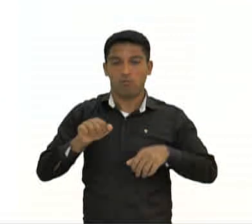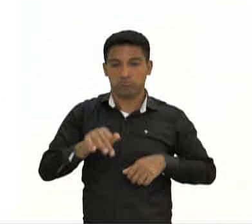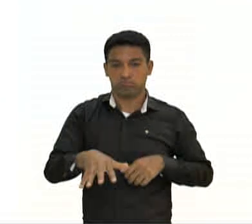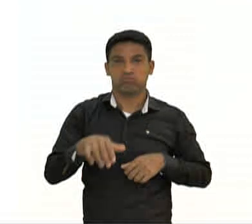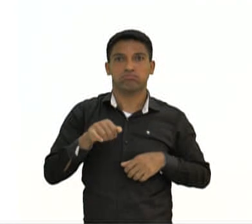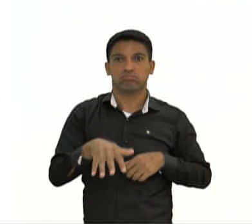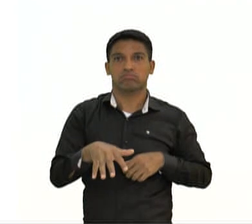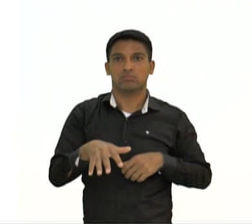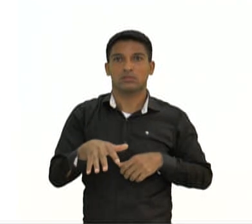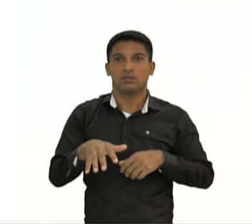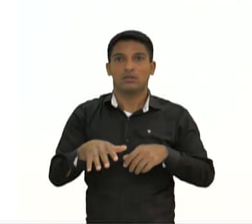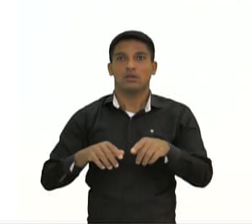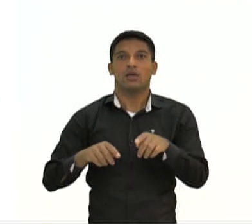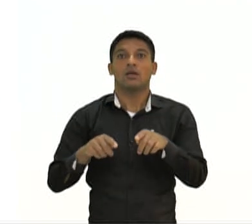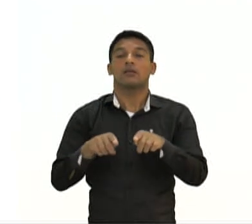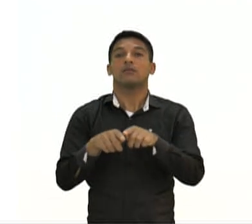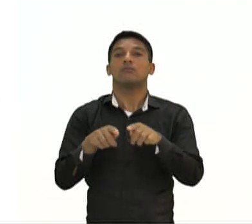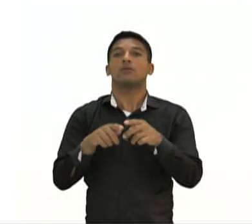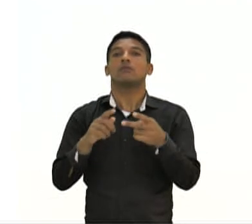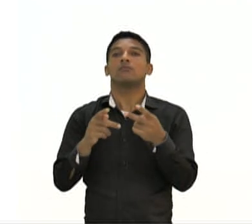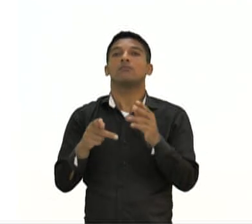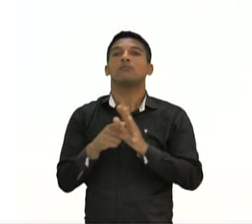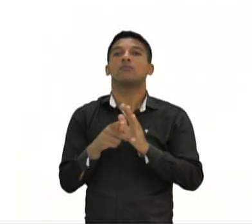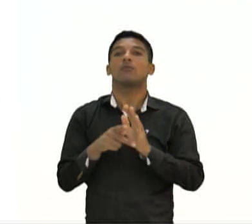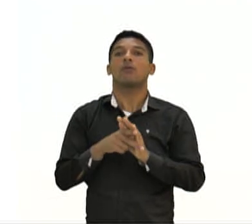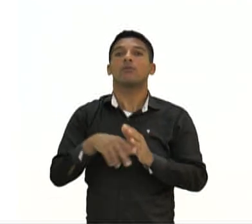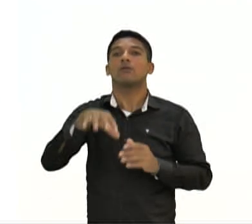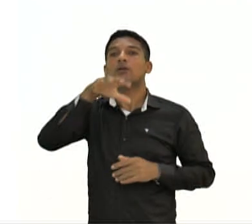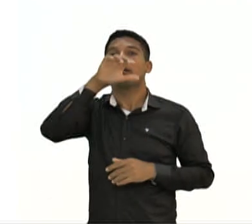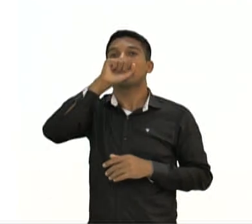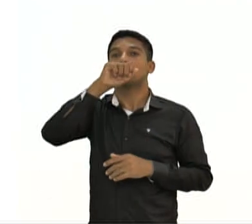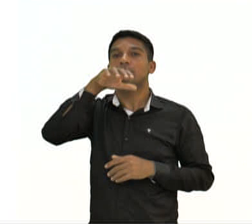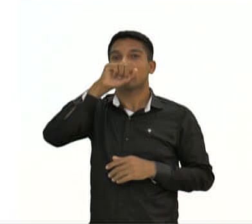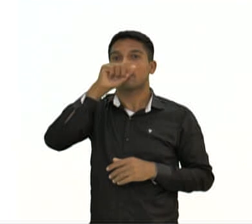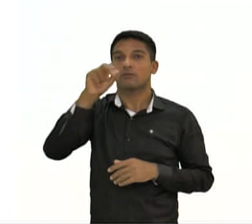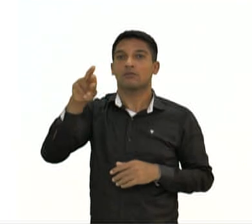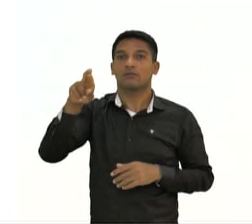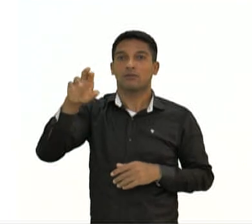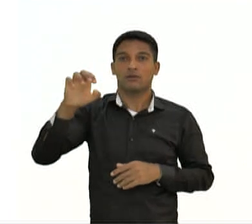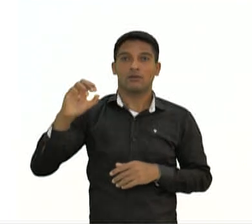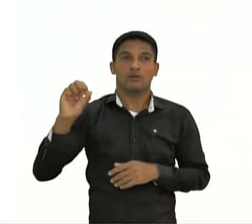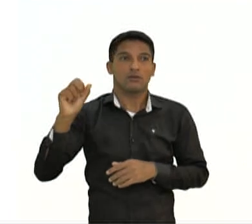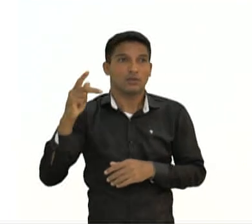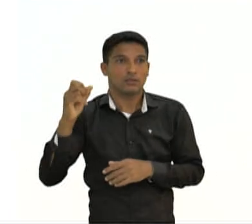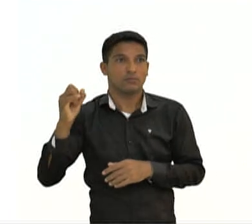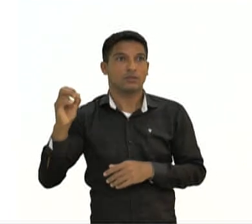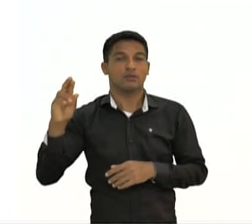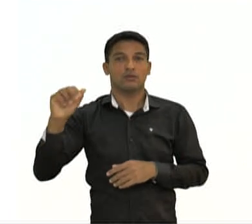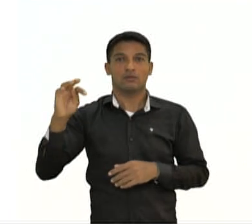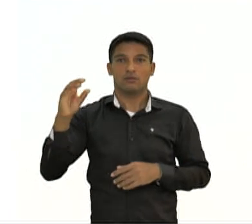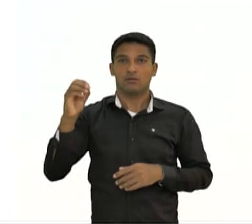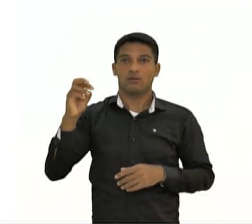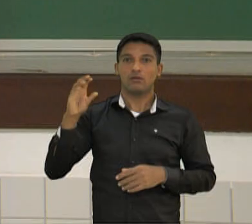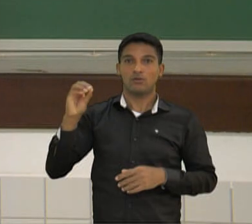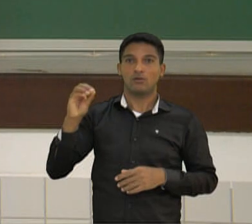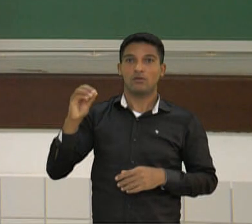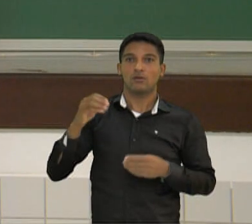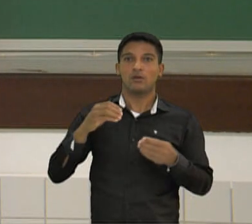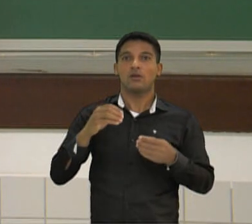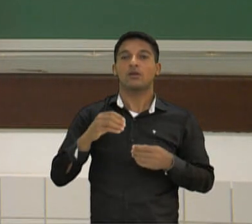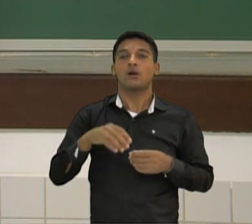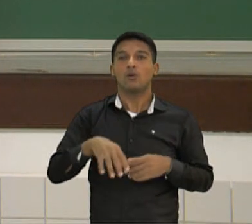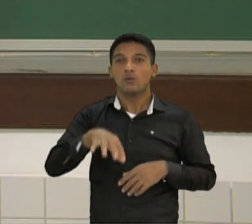falar um pouquinho também sobre o nosso sistema locomotor, que é composto pelos ossos e pelos músculos. Lembrando que eles